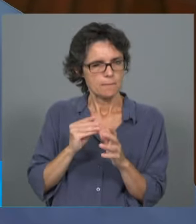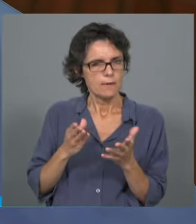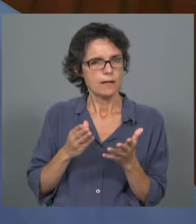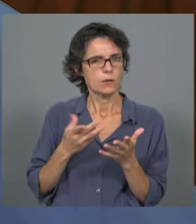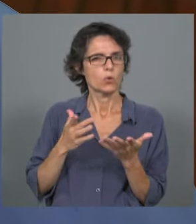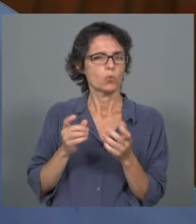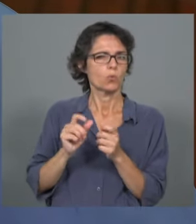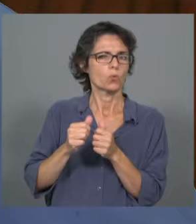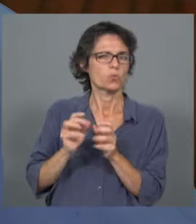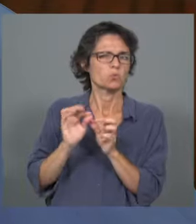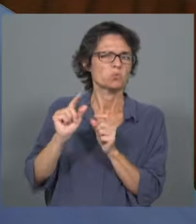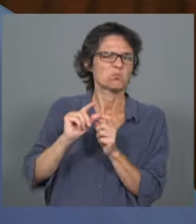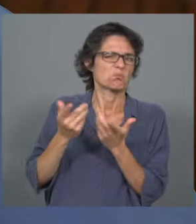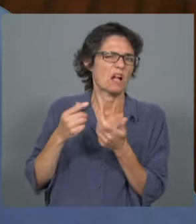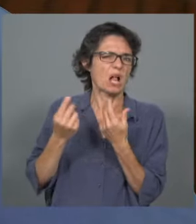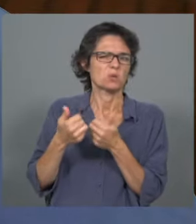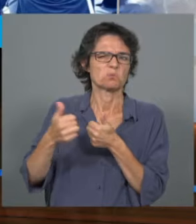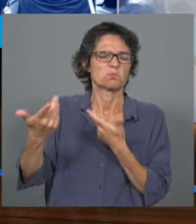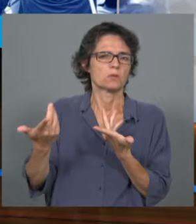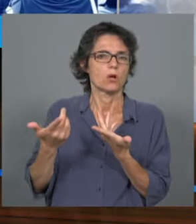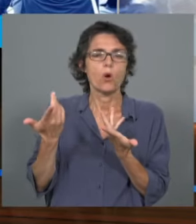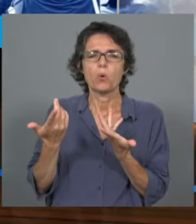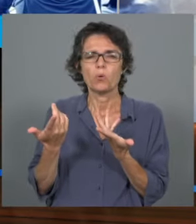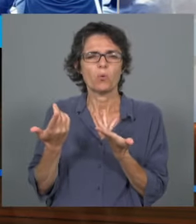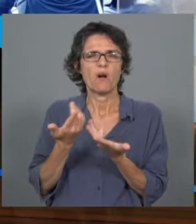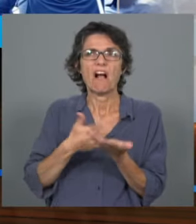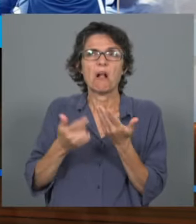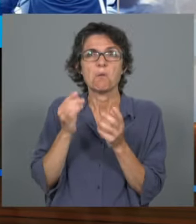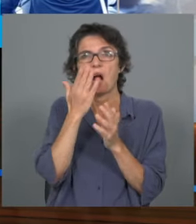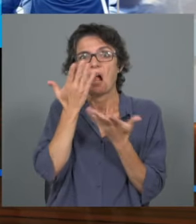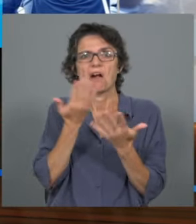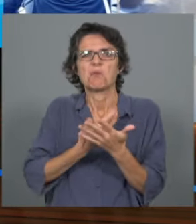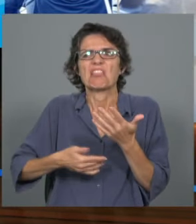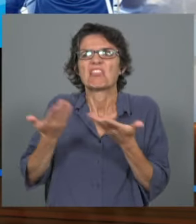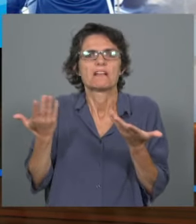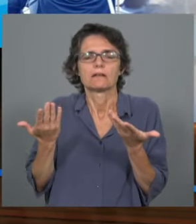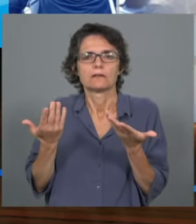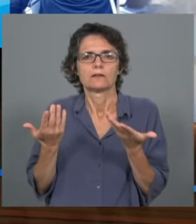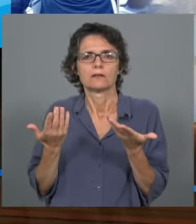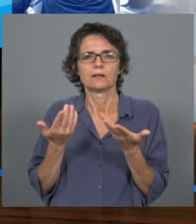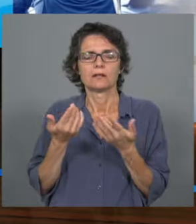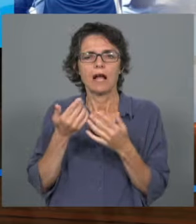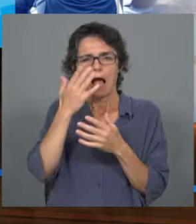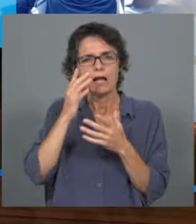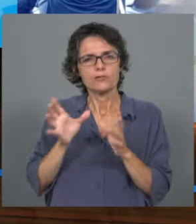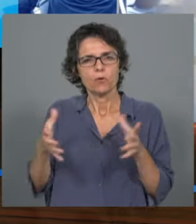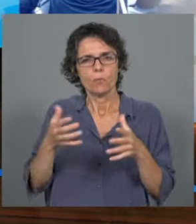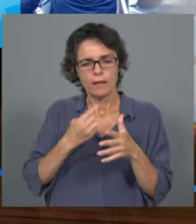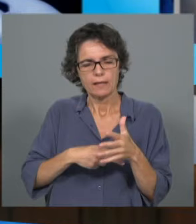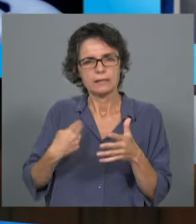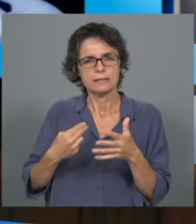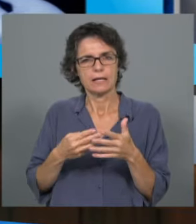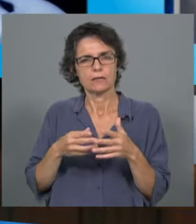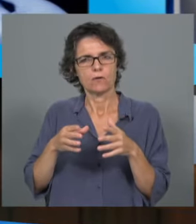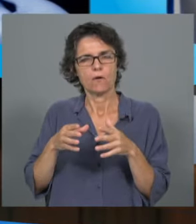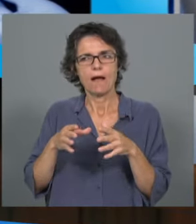muito ligado aos ambientalistas tradicionais? Há aqui muito caminho ainda a fazer para as nossas comunidades cristãs assumirem isto como